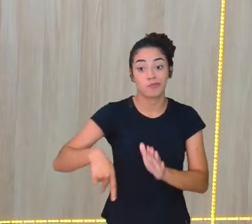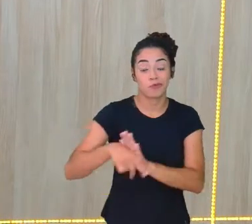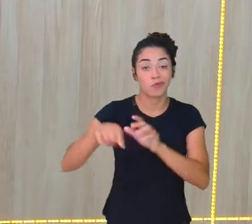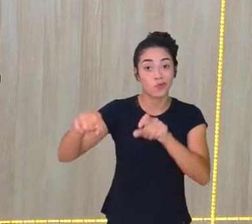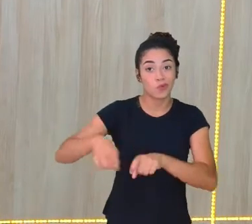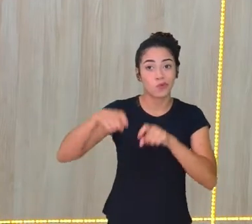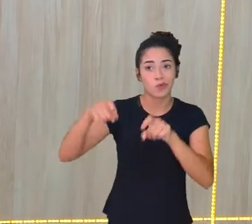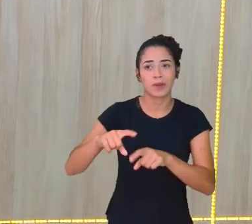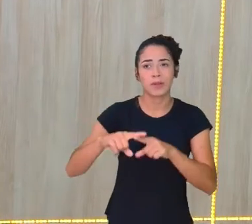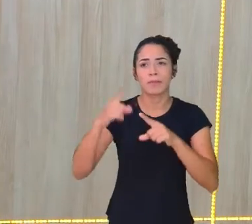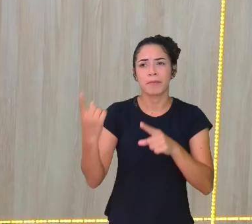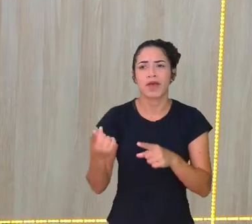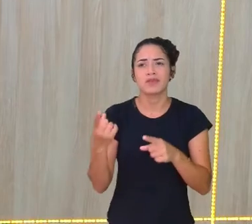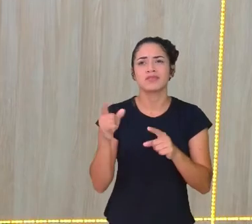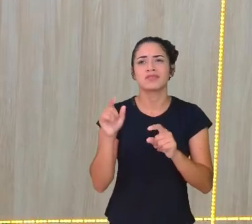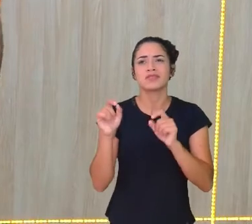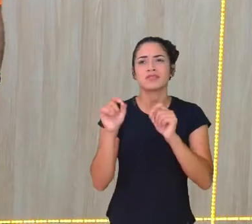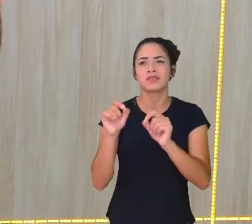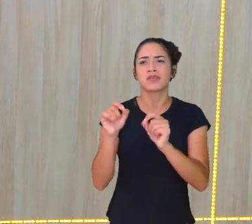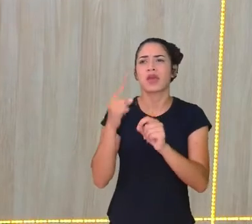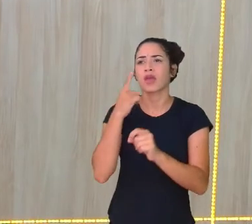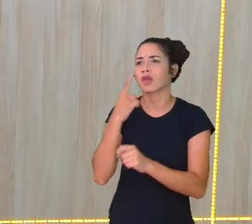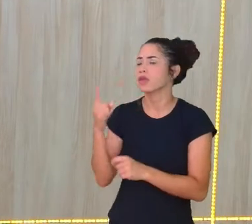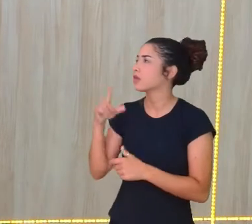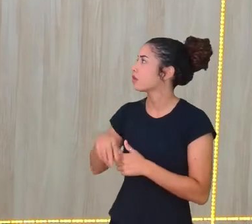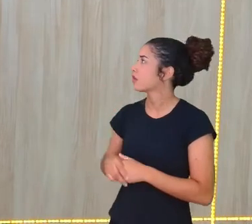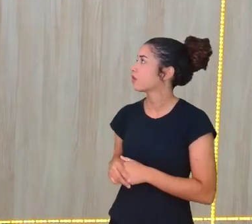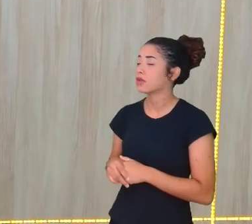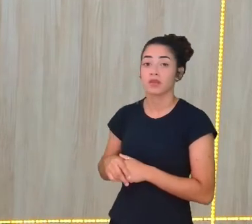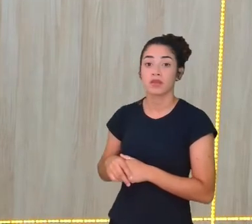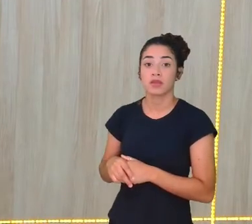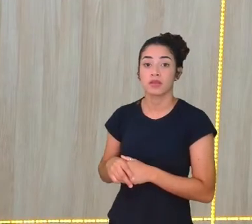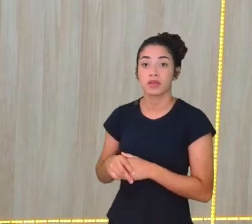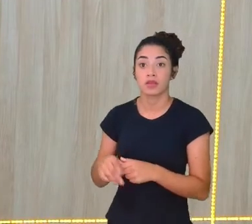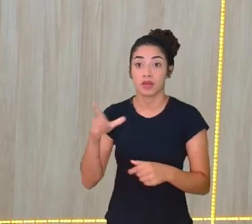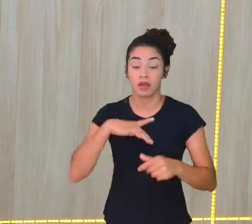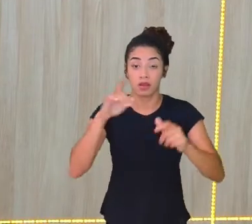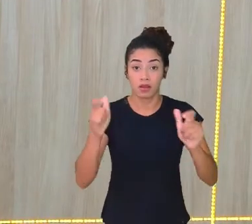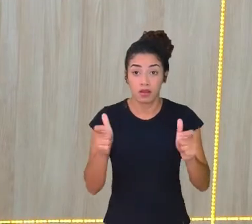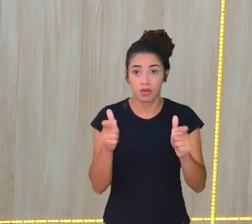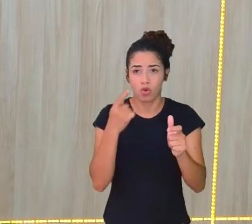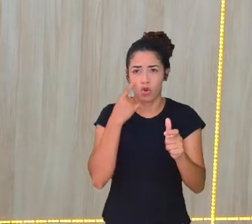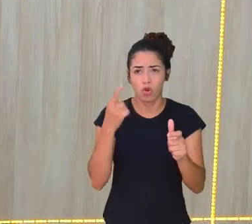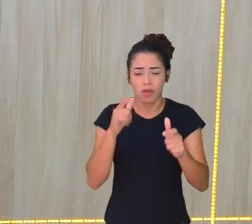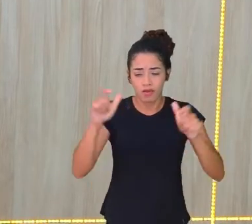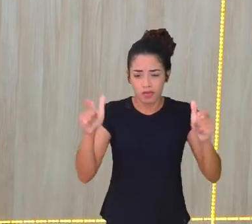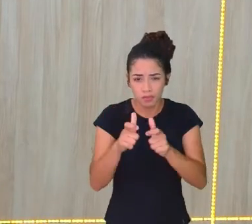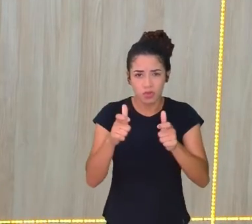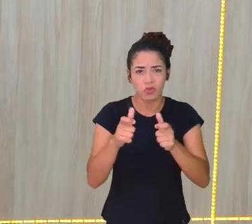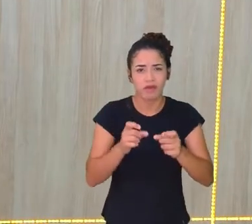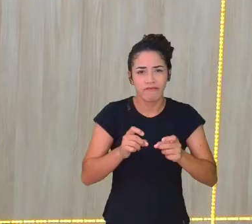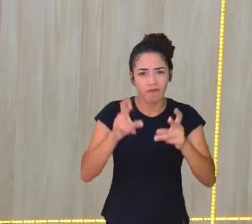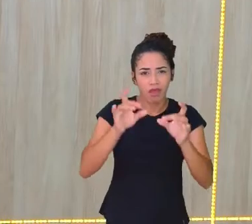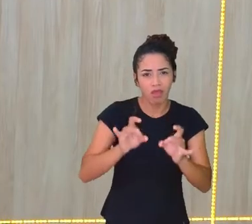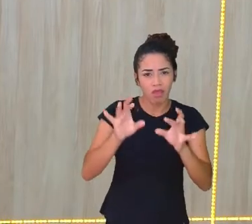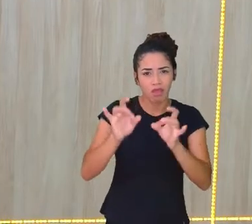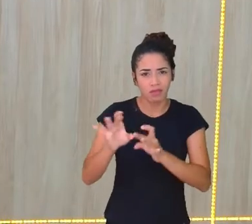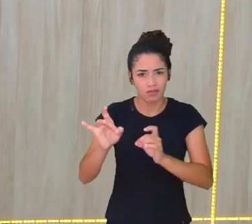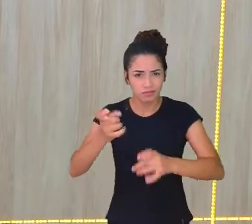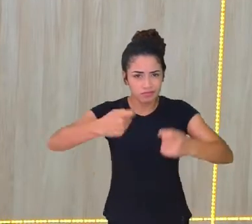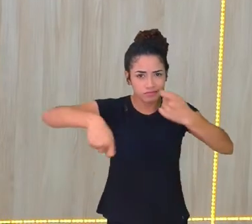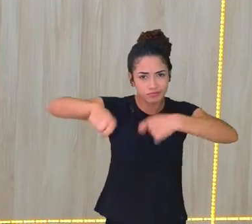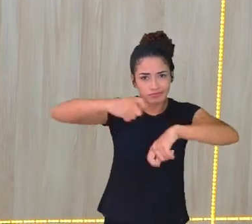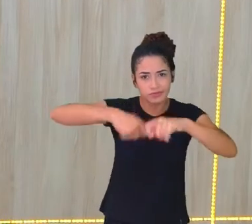eram os demiurgos, né? Então, eram comerciantes, né, que eram um pouco